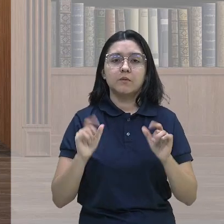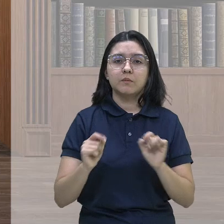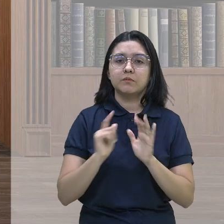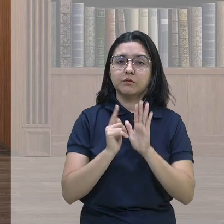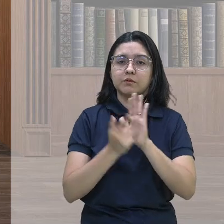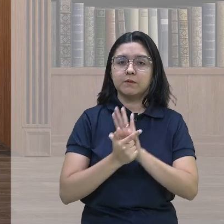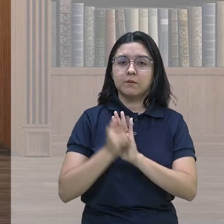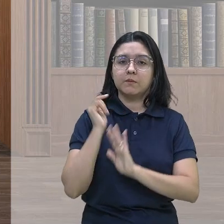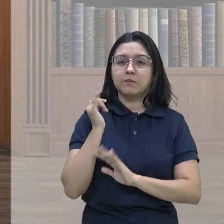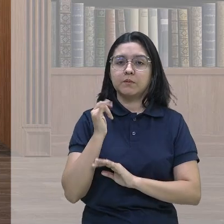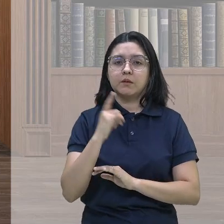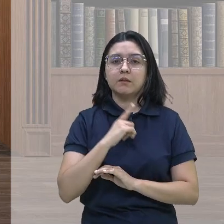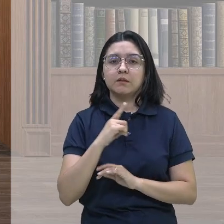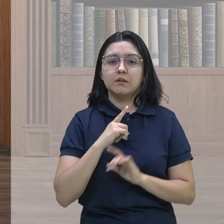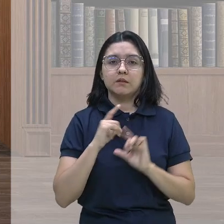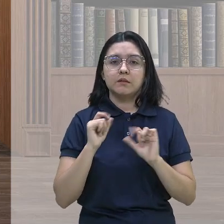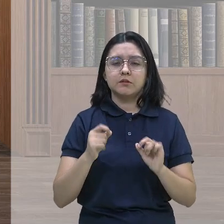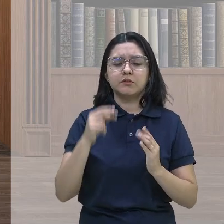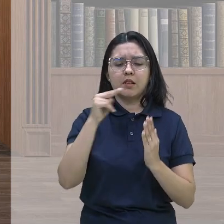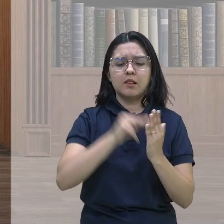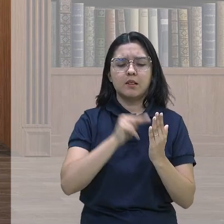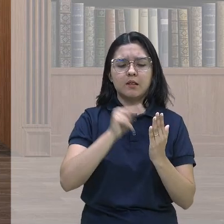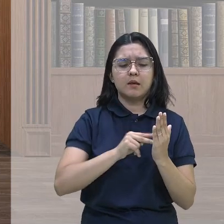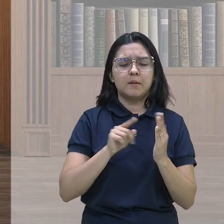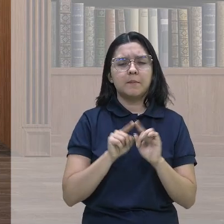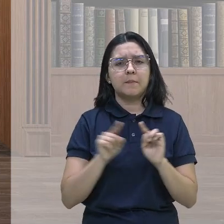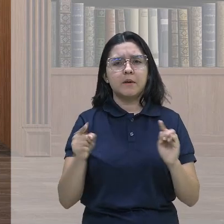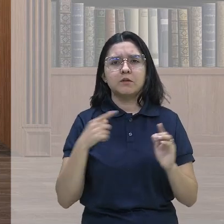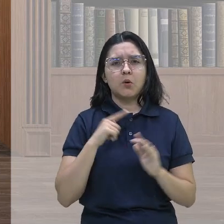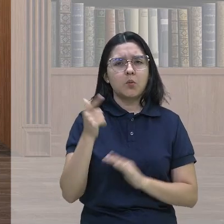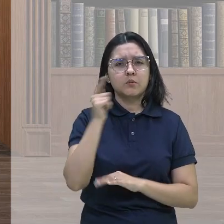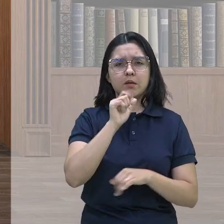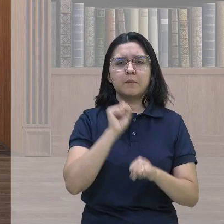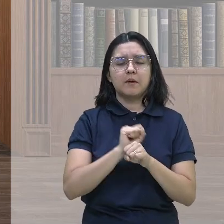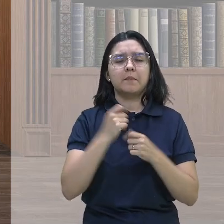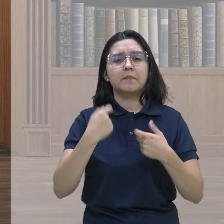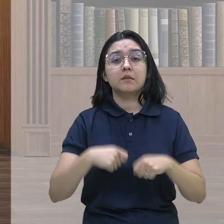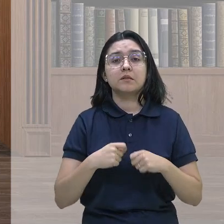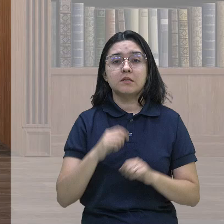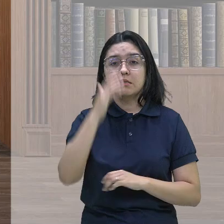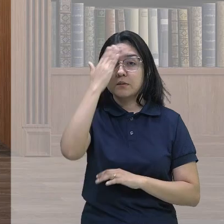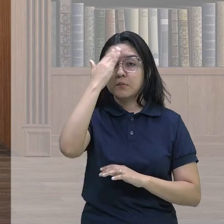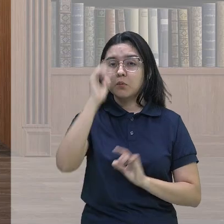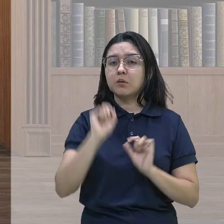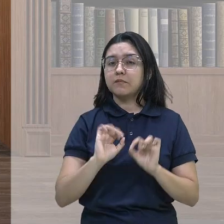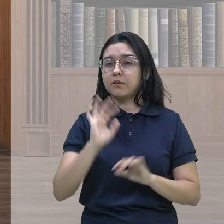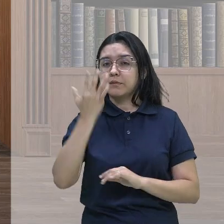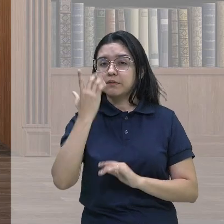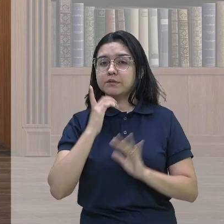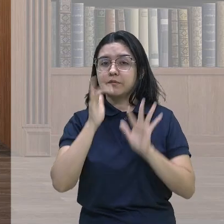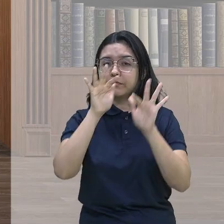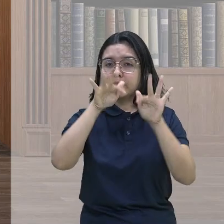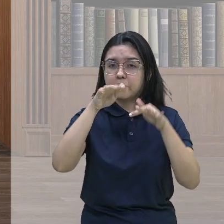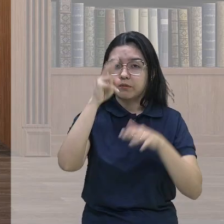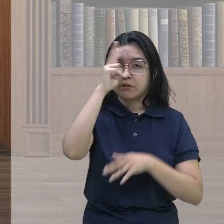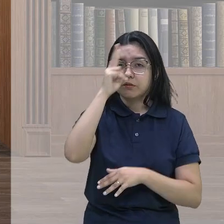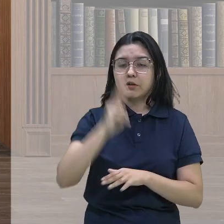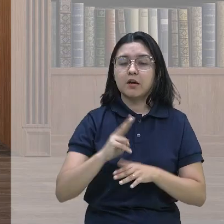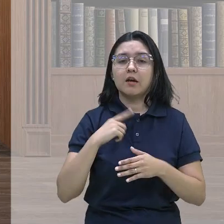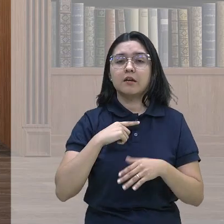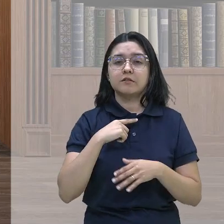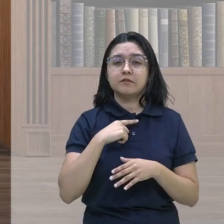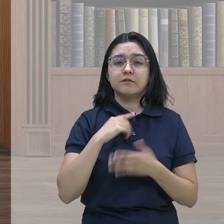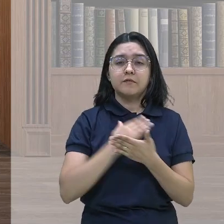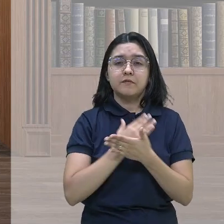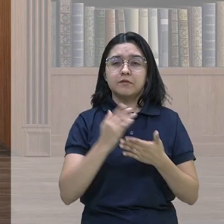narrativo, a gente fica lendo aquela obra e a gente não consegue parar porque a gente precisa saber o que vai acontecer ali. Às vezes a gente passa até